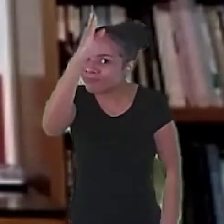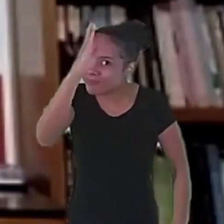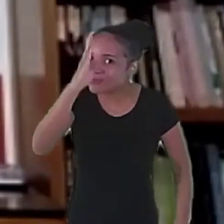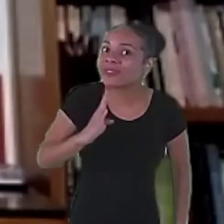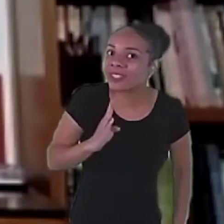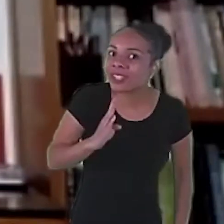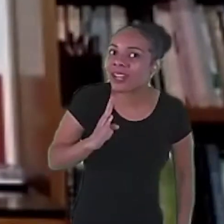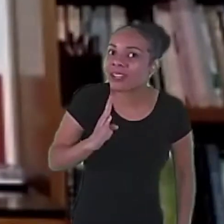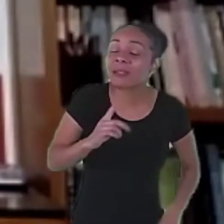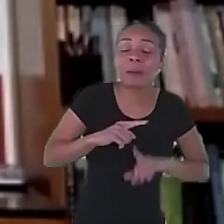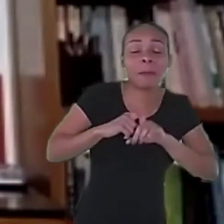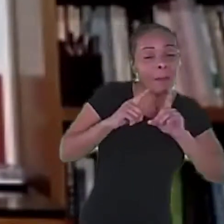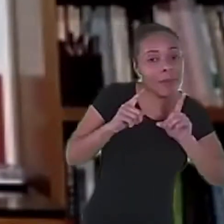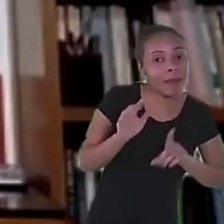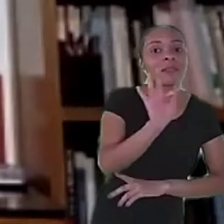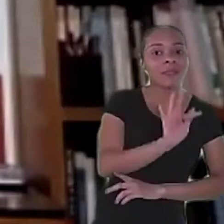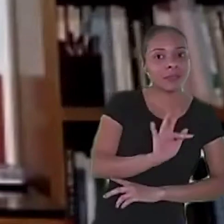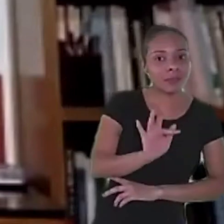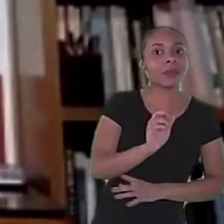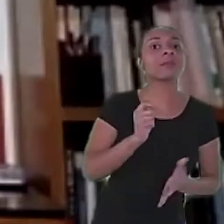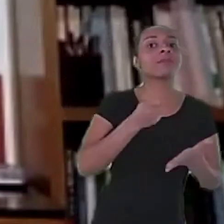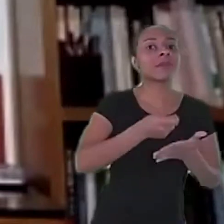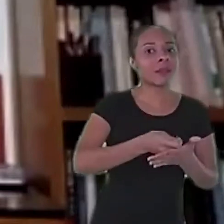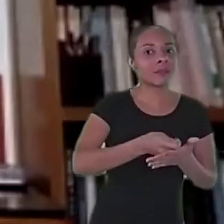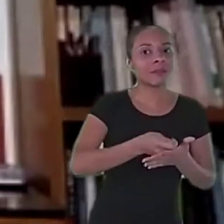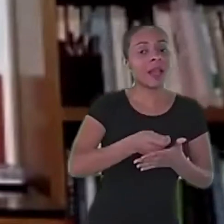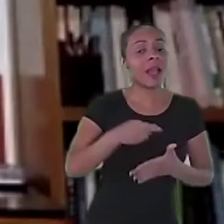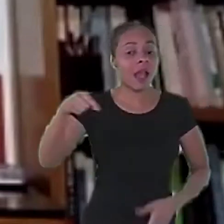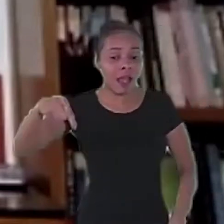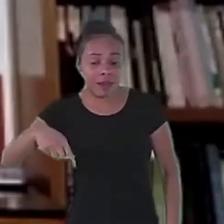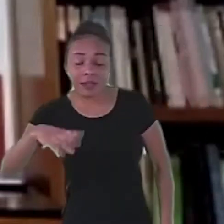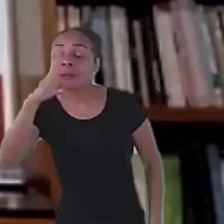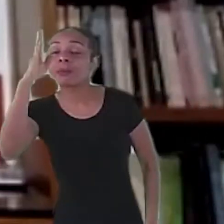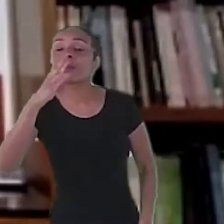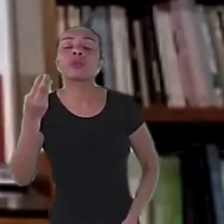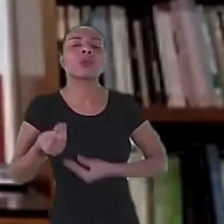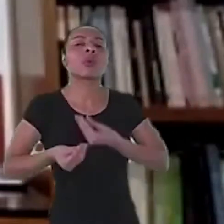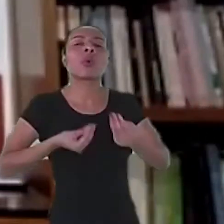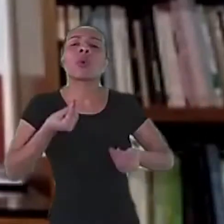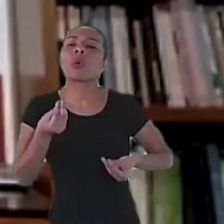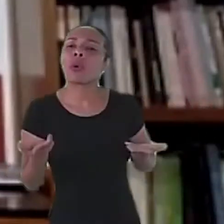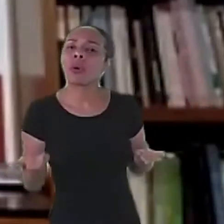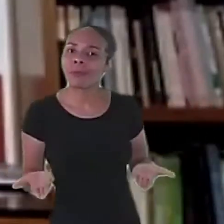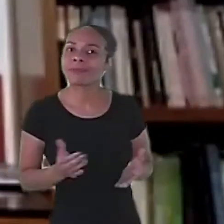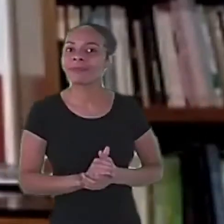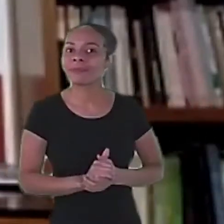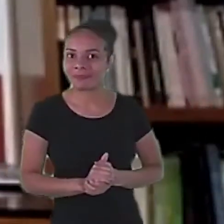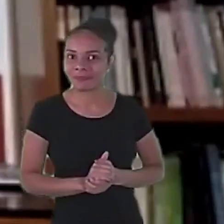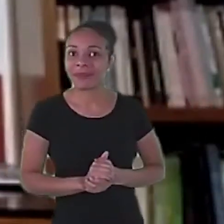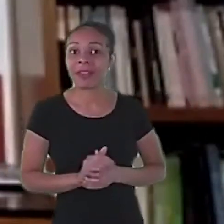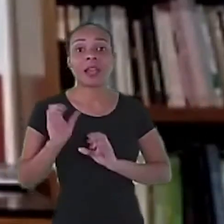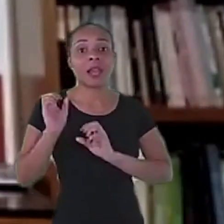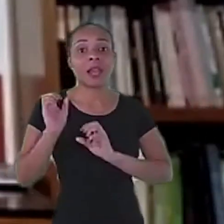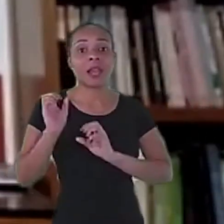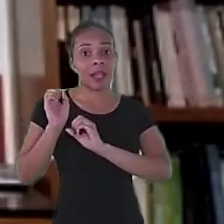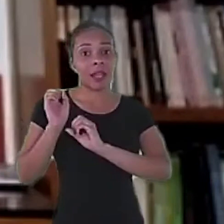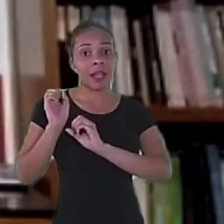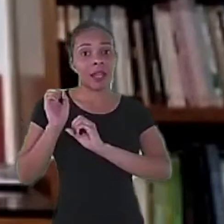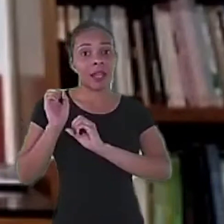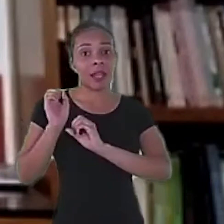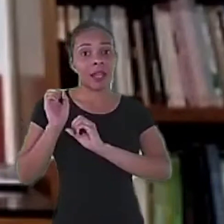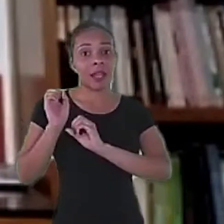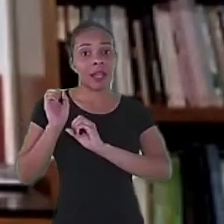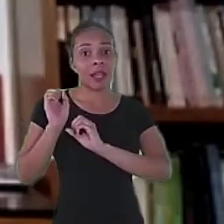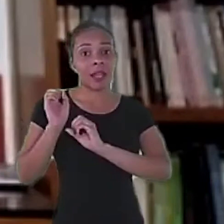federais estão aí, né, abundantes, e a educação fundamental nossa é